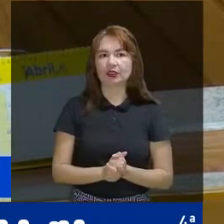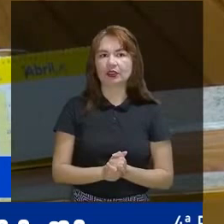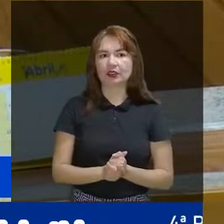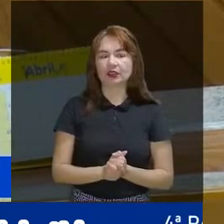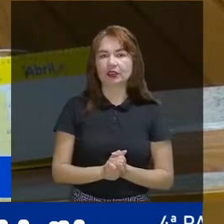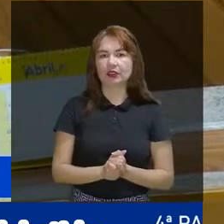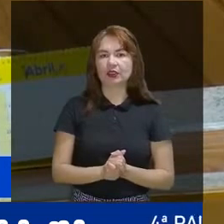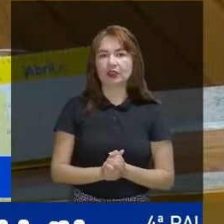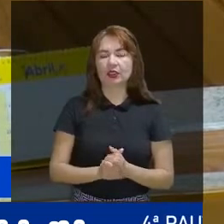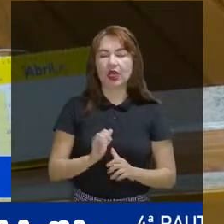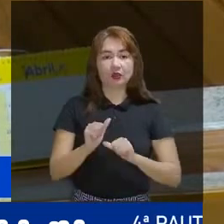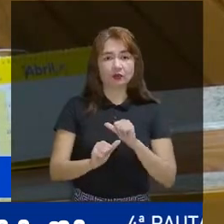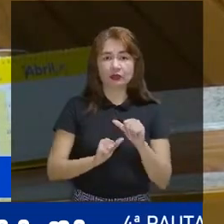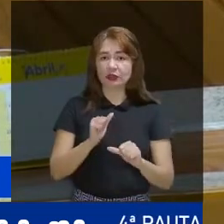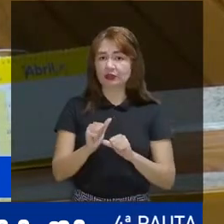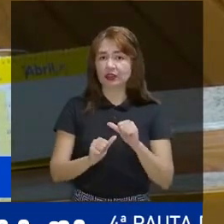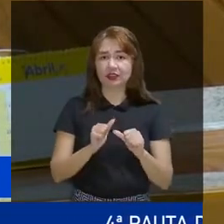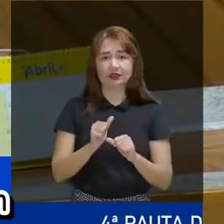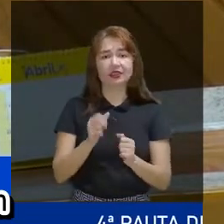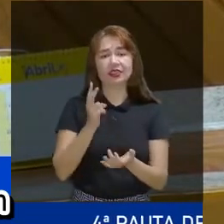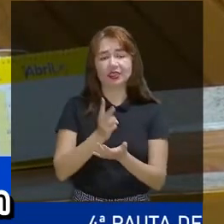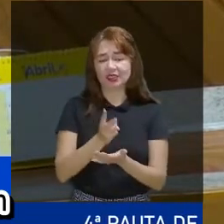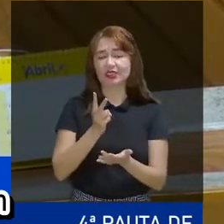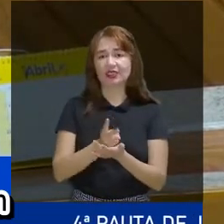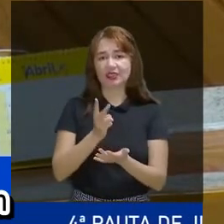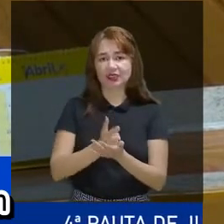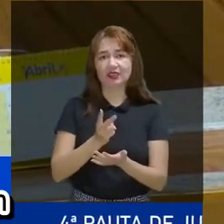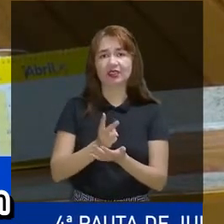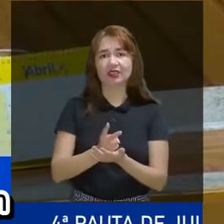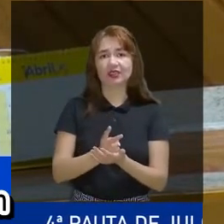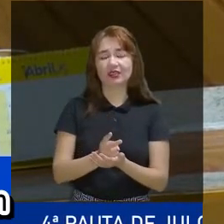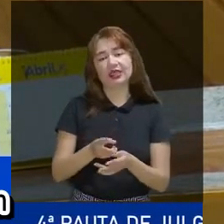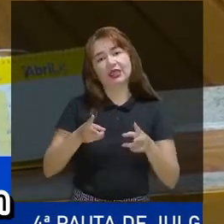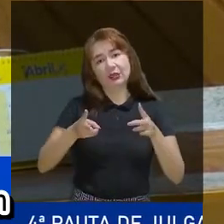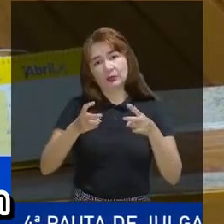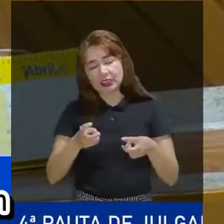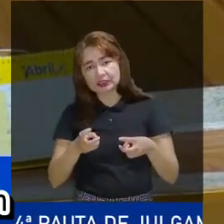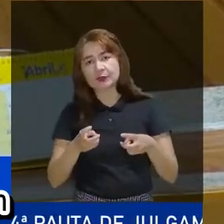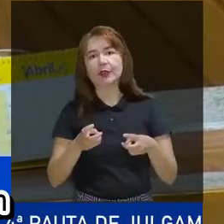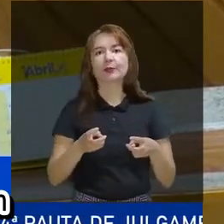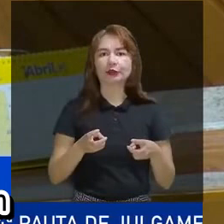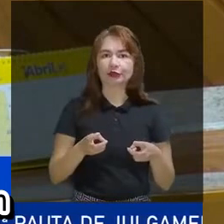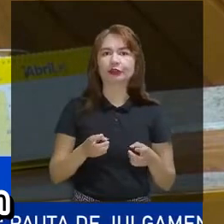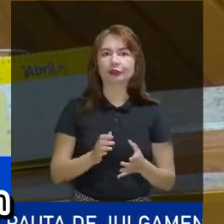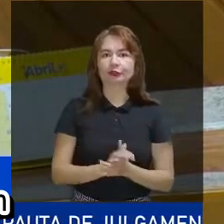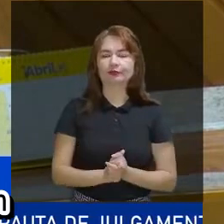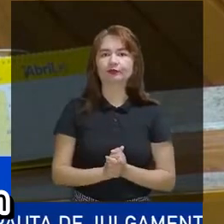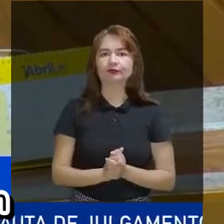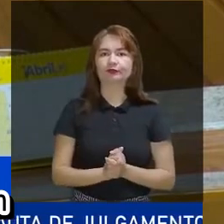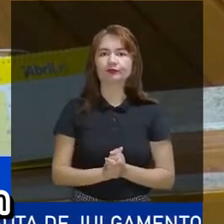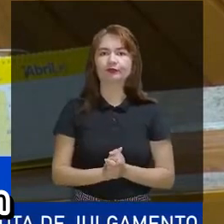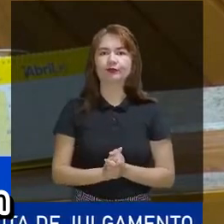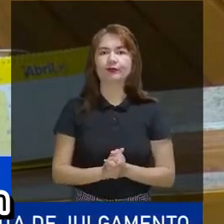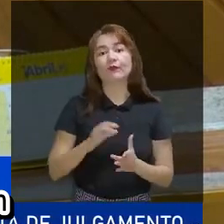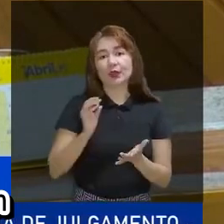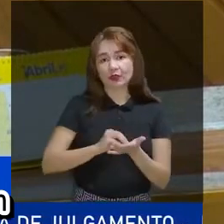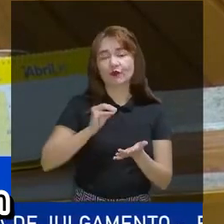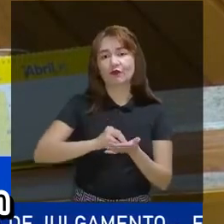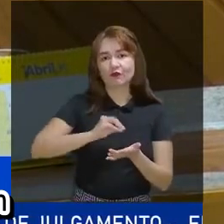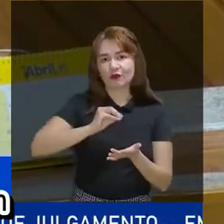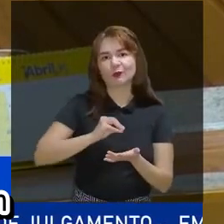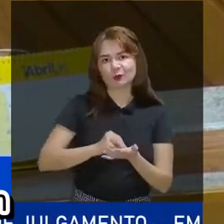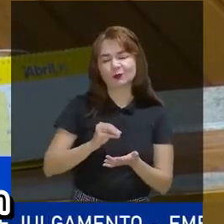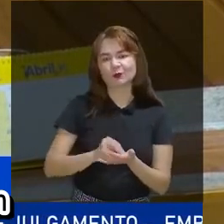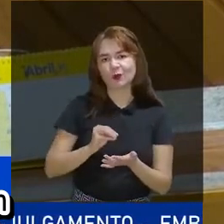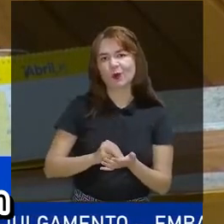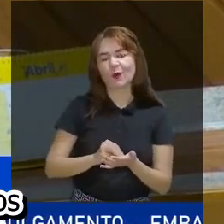a ementa é exatamente isso, é a síntese do que foi debatido. Né? Se a gente está reconhecendo que, de algum modo, não constou na ementa mesmo algo